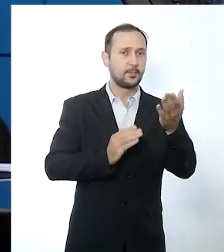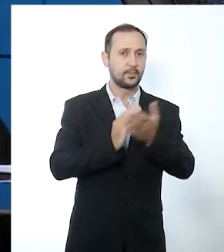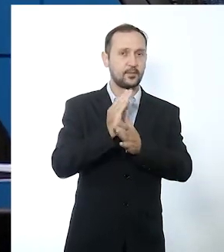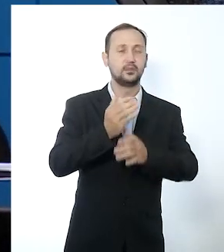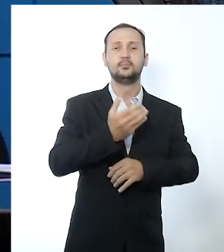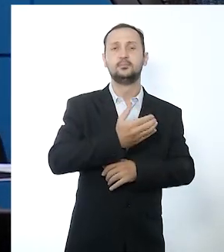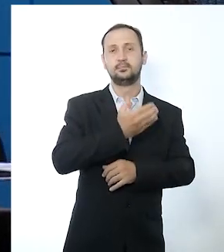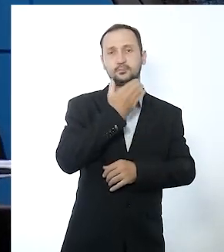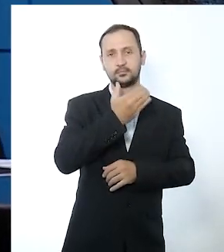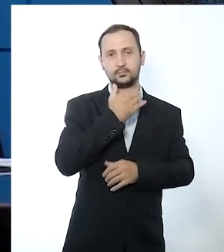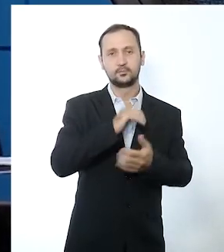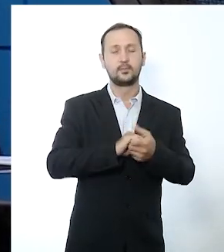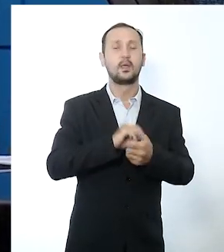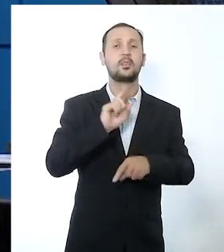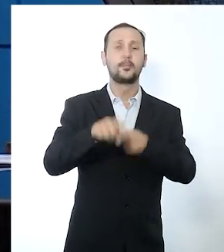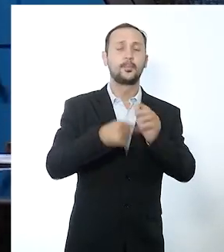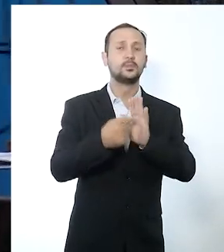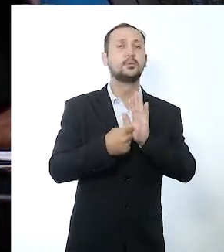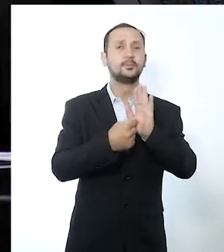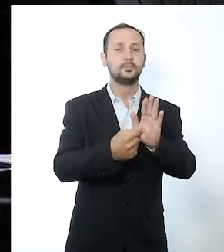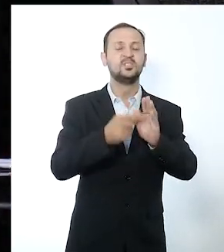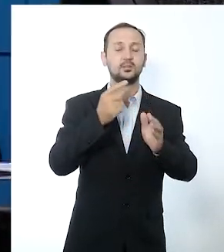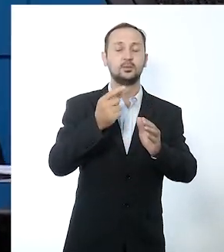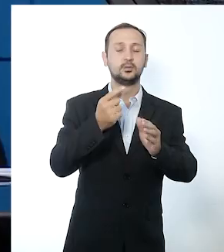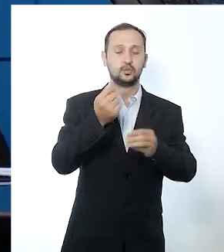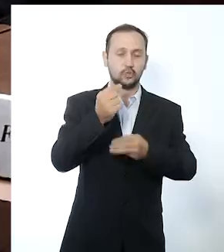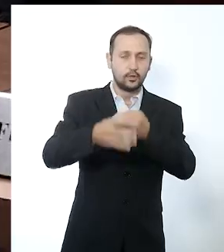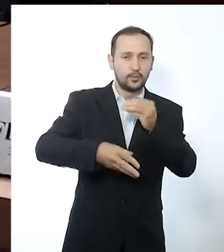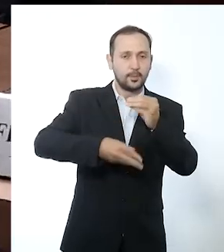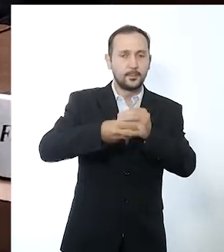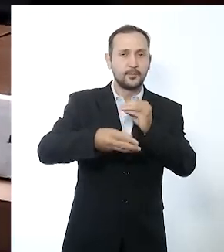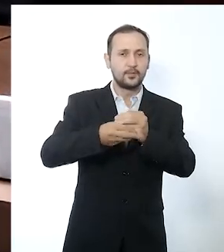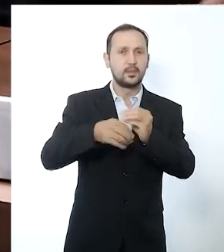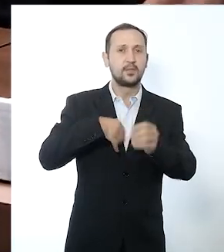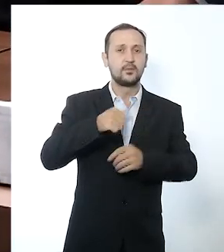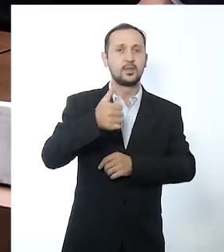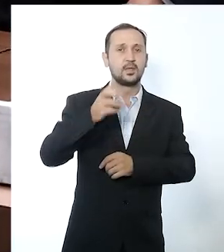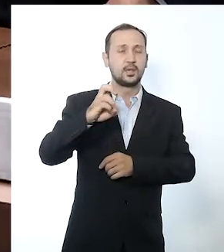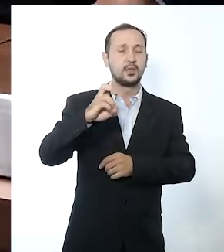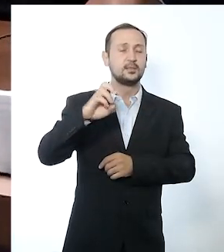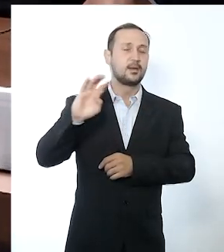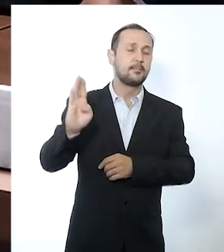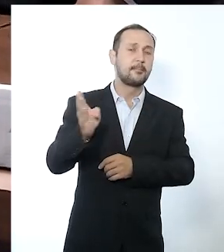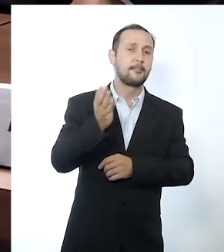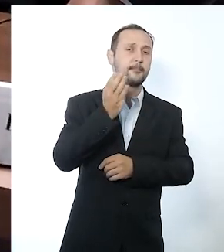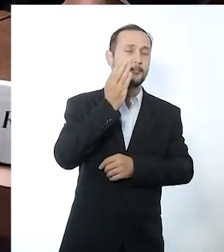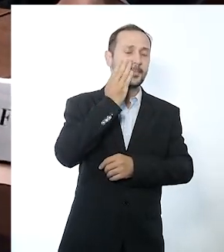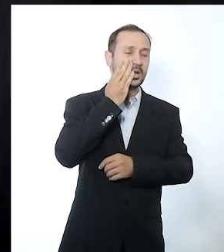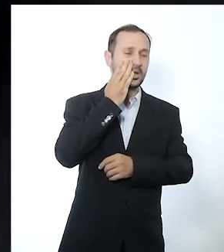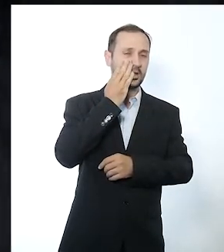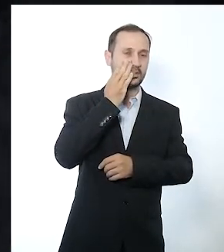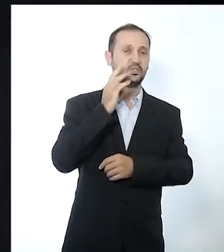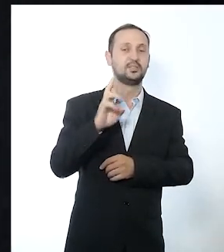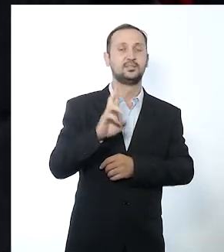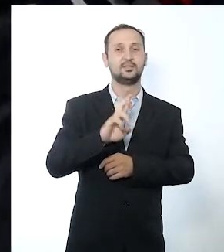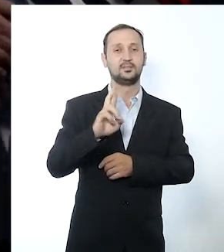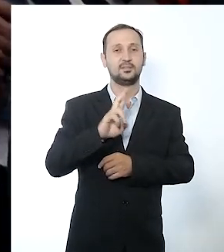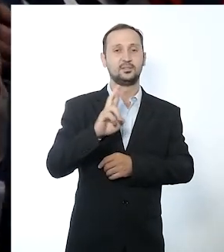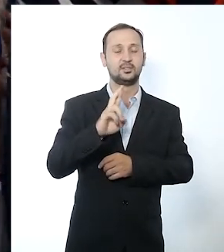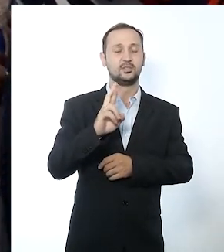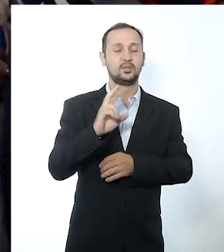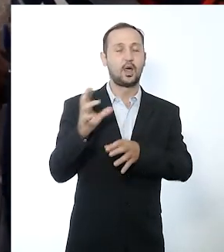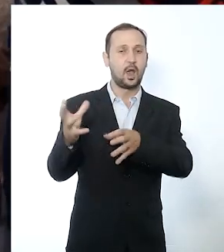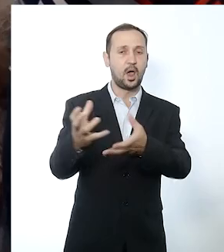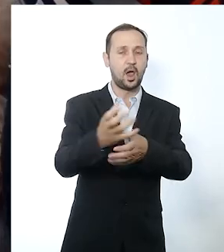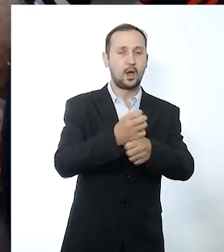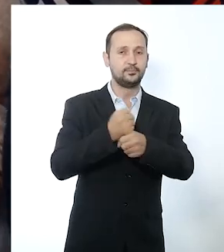em dezembro. Após a apresentação de emendas, serão 15 bilhões e 800 milhões de reais em